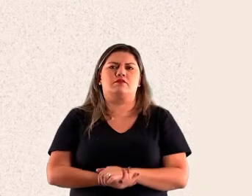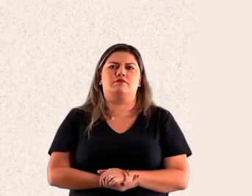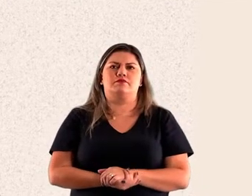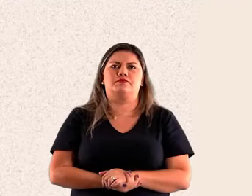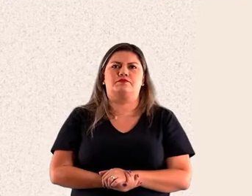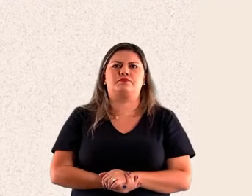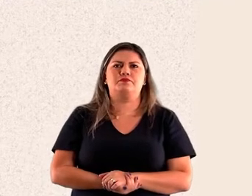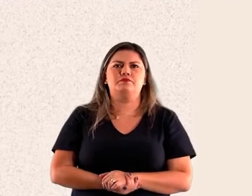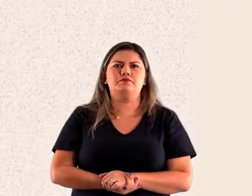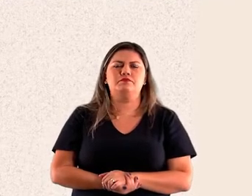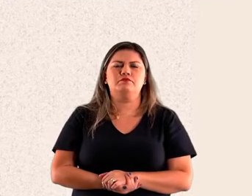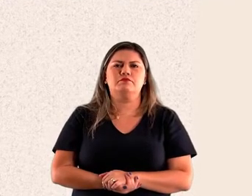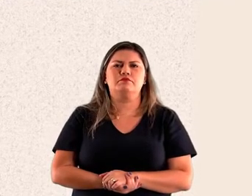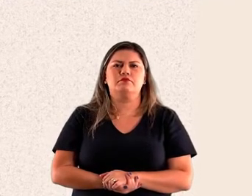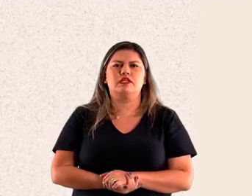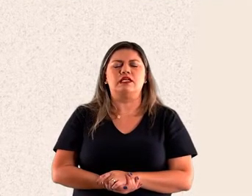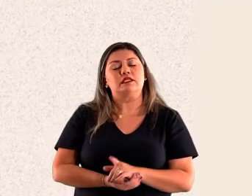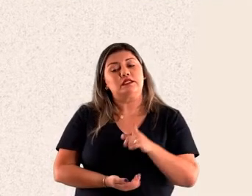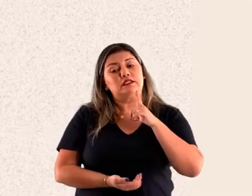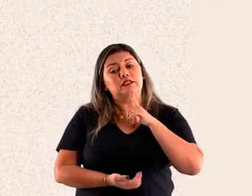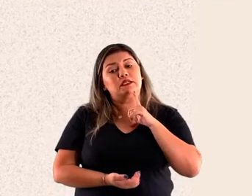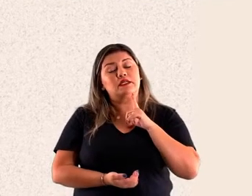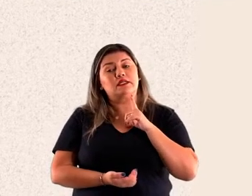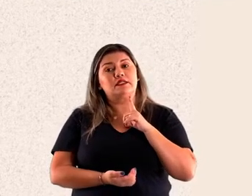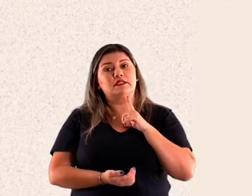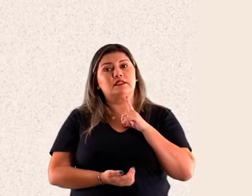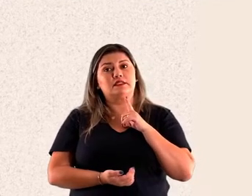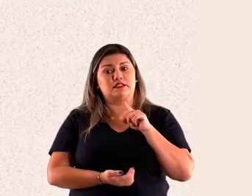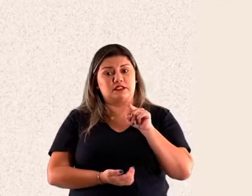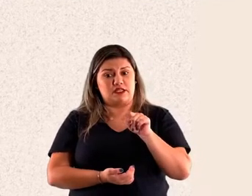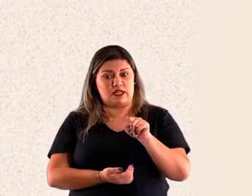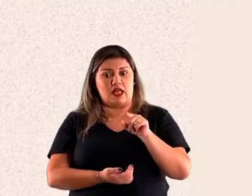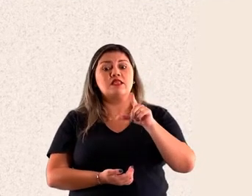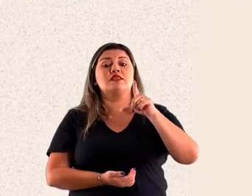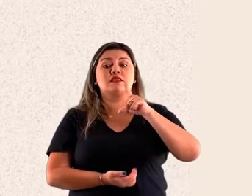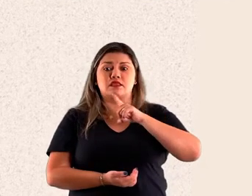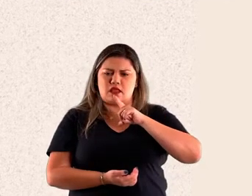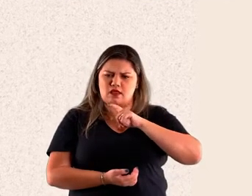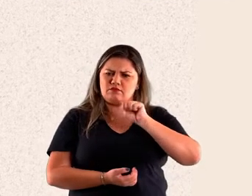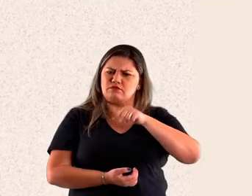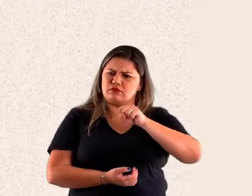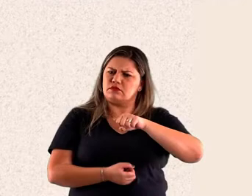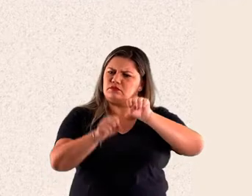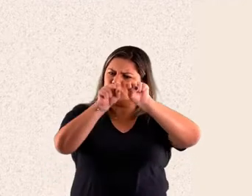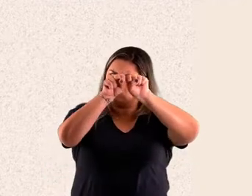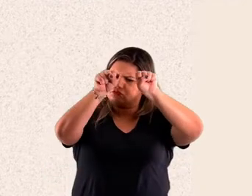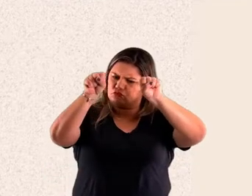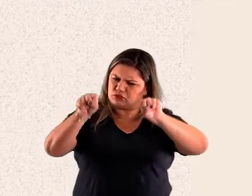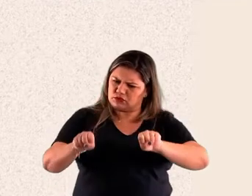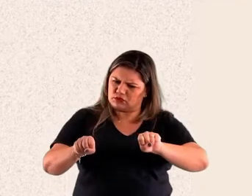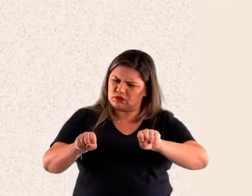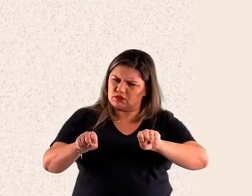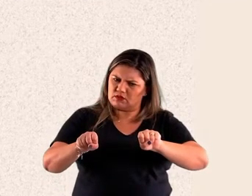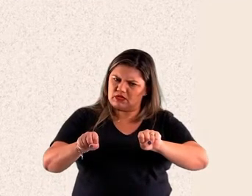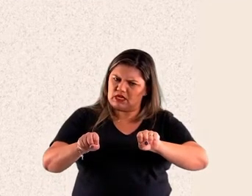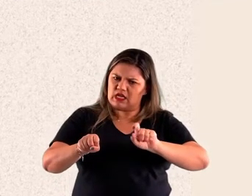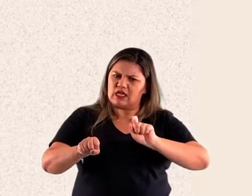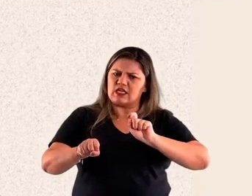Ah e vê essa ideia do não existe um sistema que é um sistema